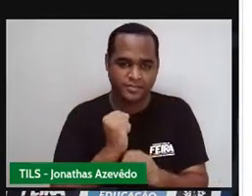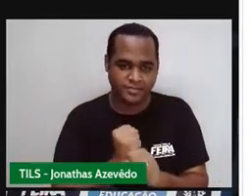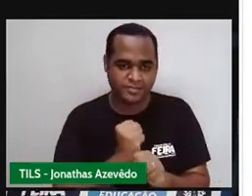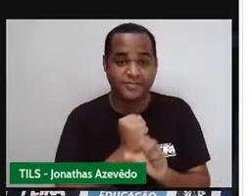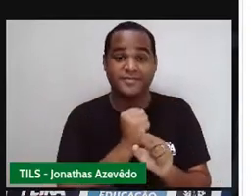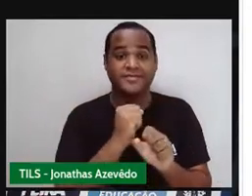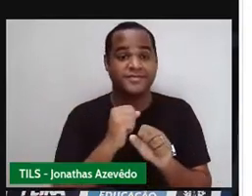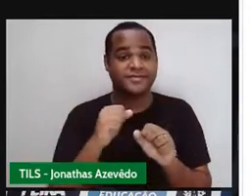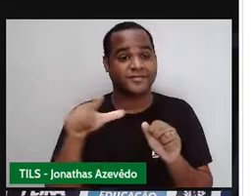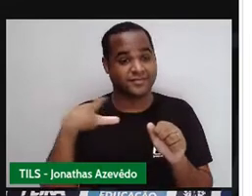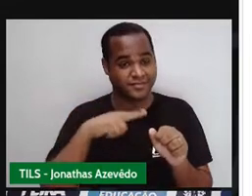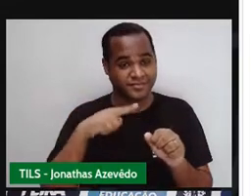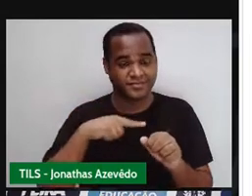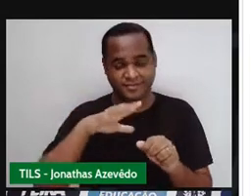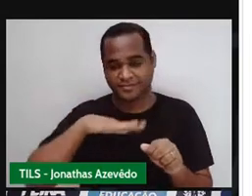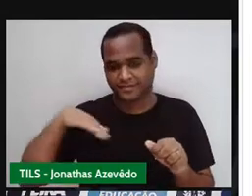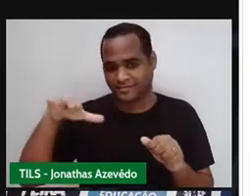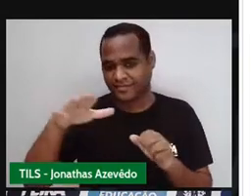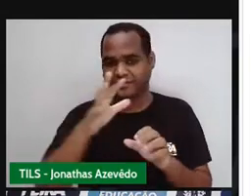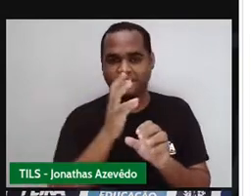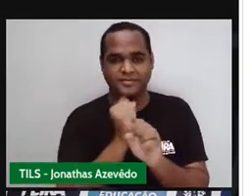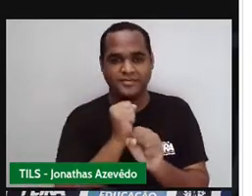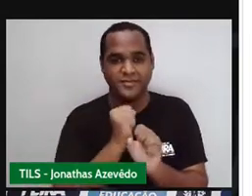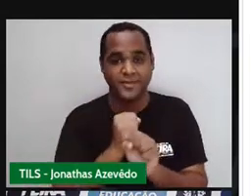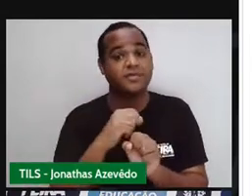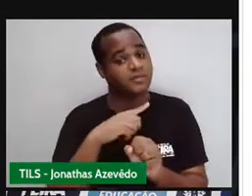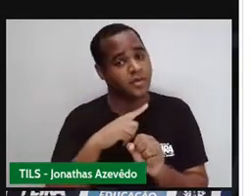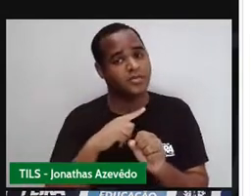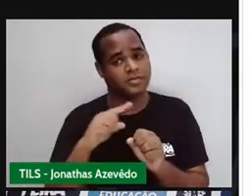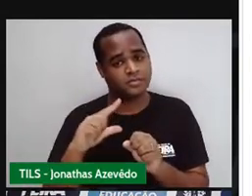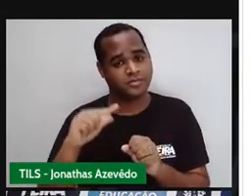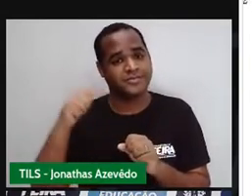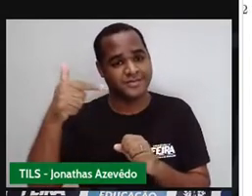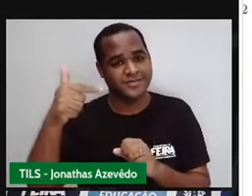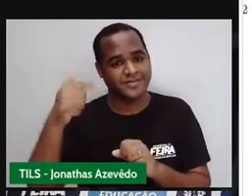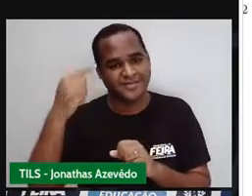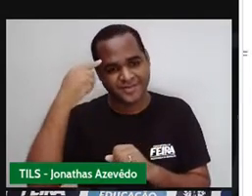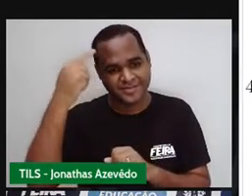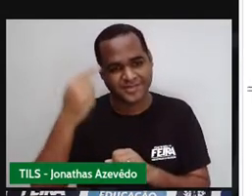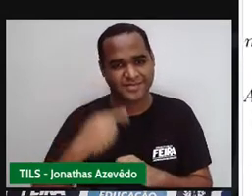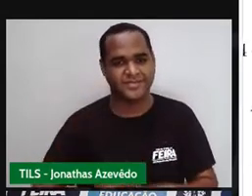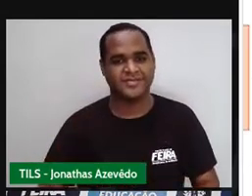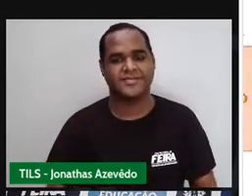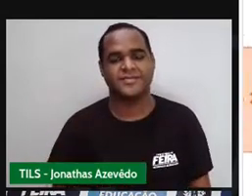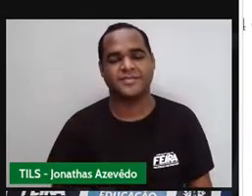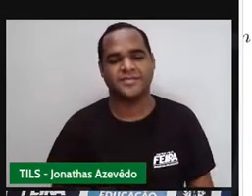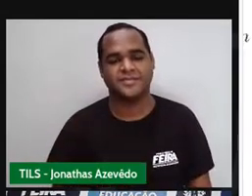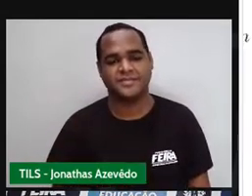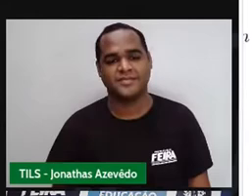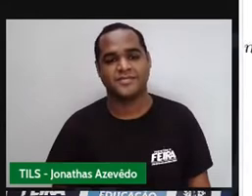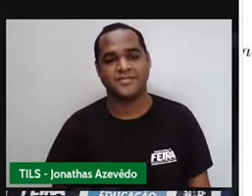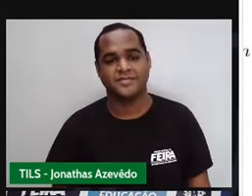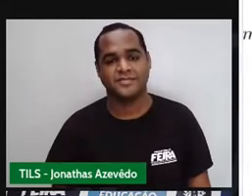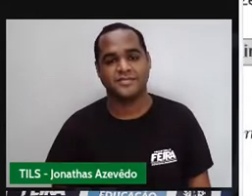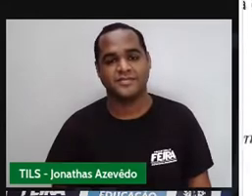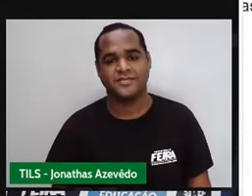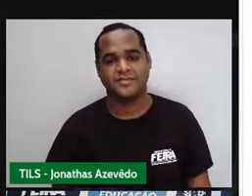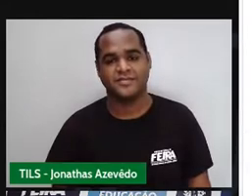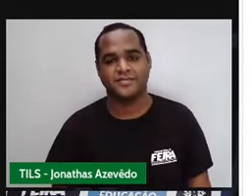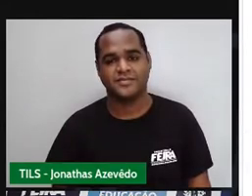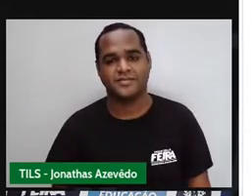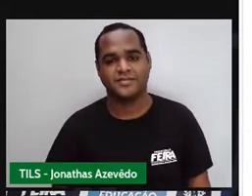junta tudo isso que a gente encontrou o vai dar a casa toda certo então vamos terminar aqui ó vamos concluir